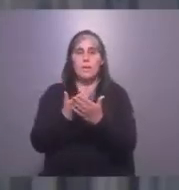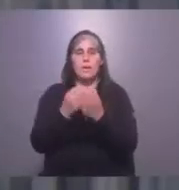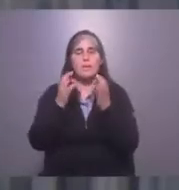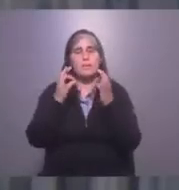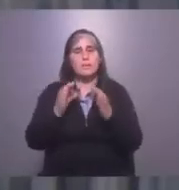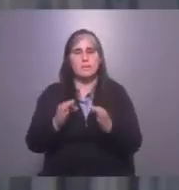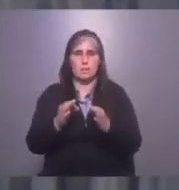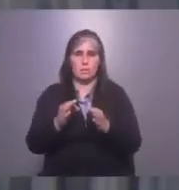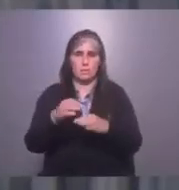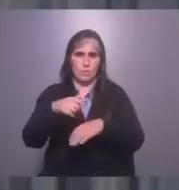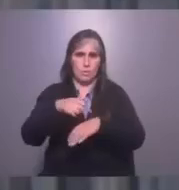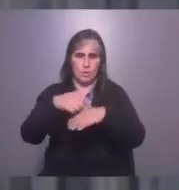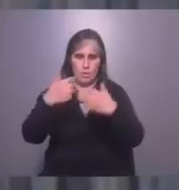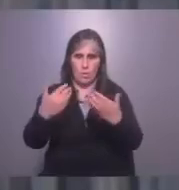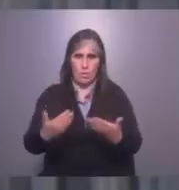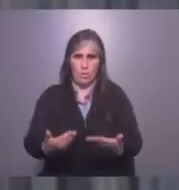dos tempos,